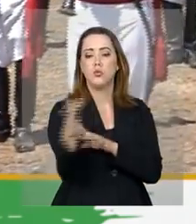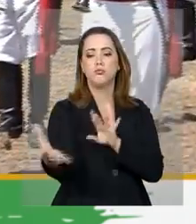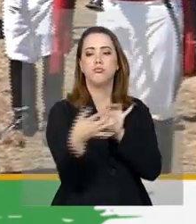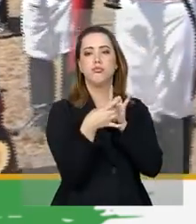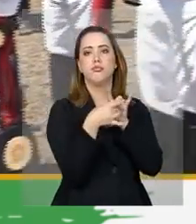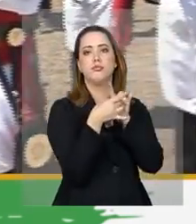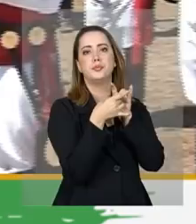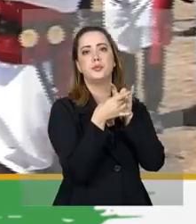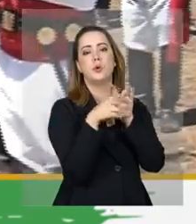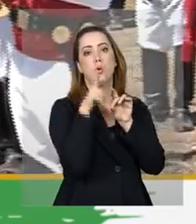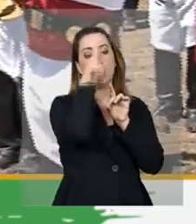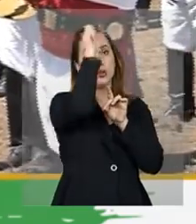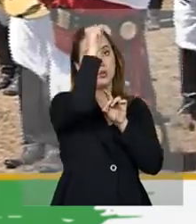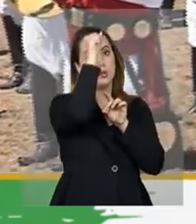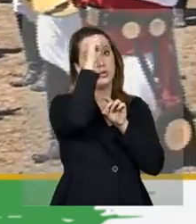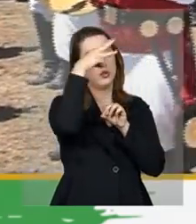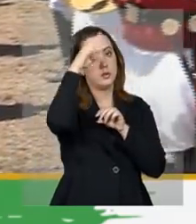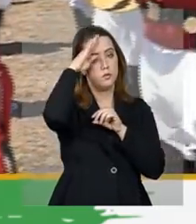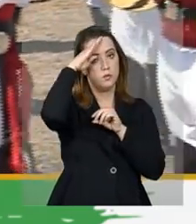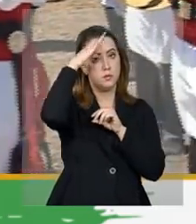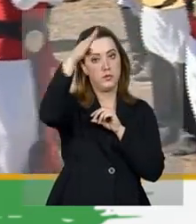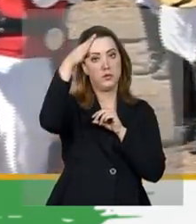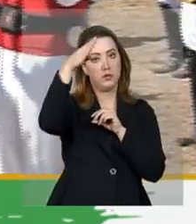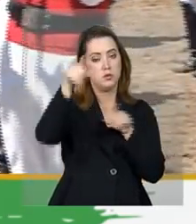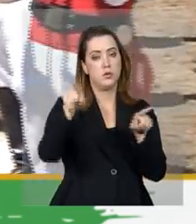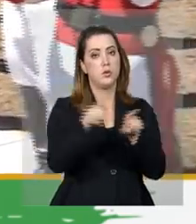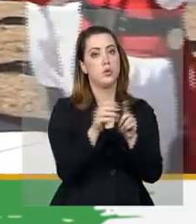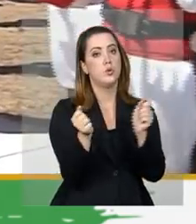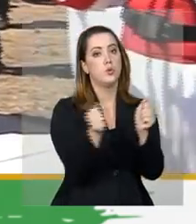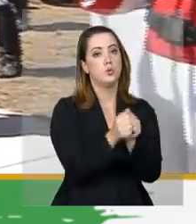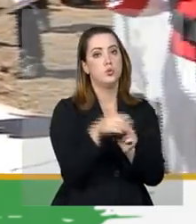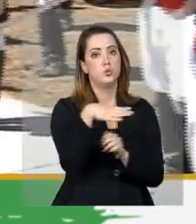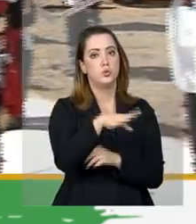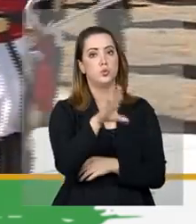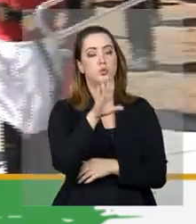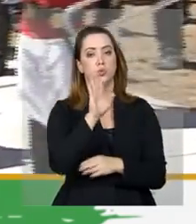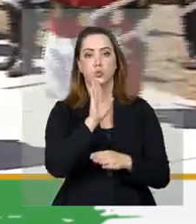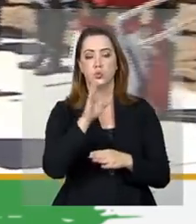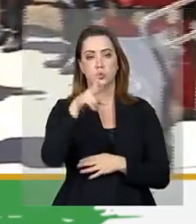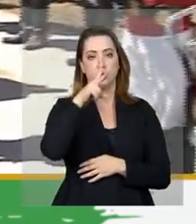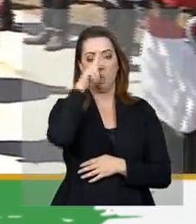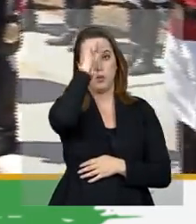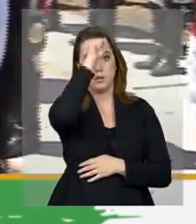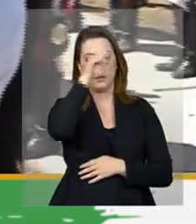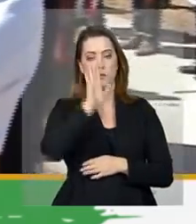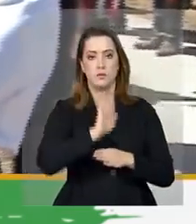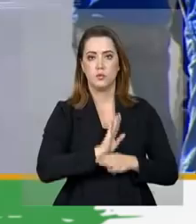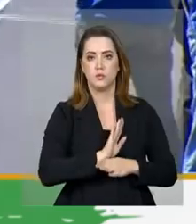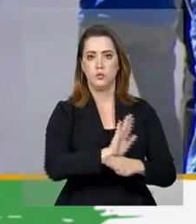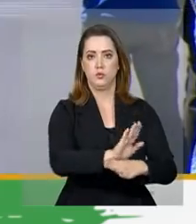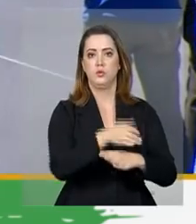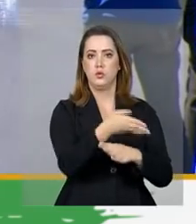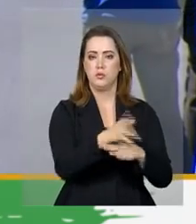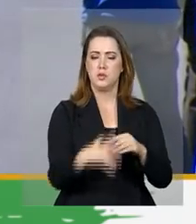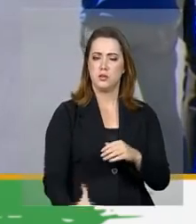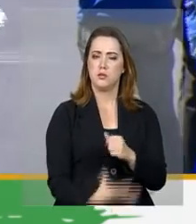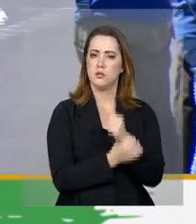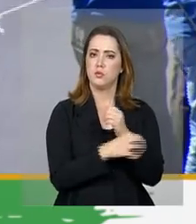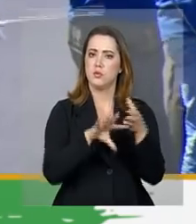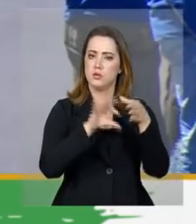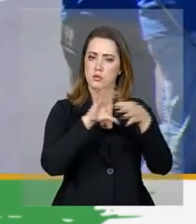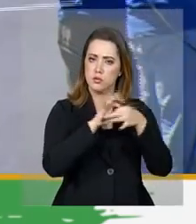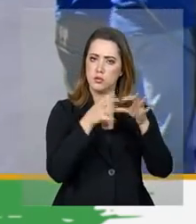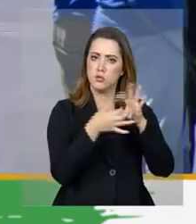né, das forças militares com as forças auxiliares, né, para essa segurança dos Jogos Olímpicos, dos